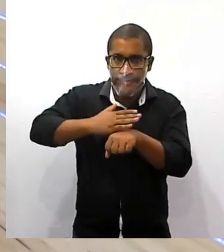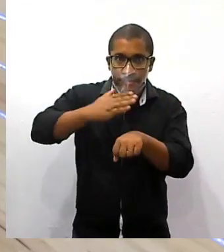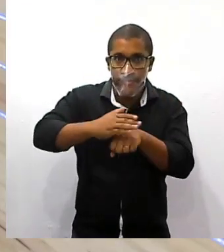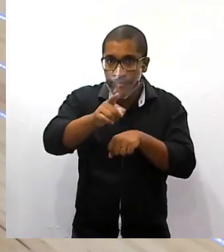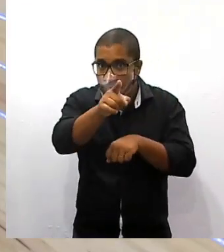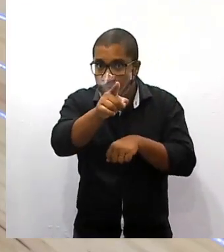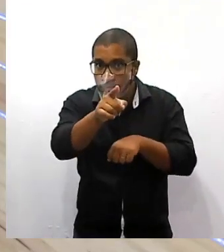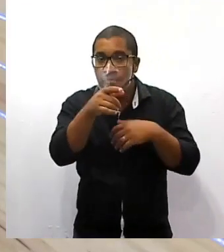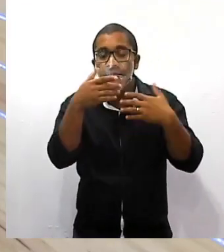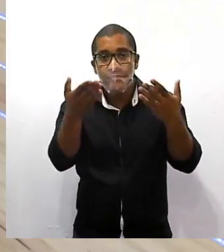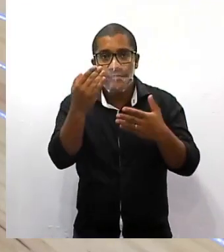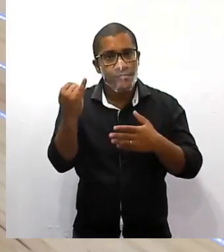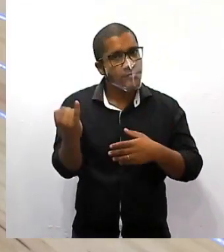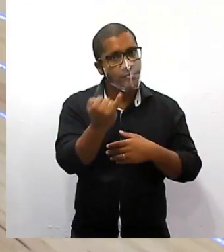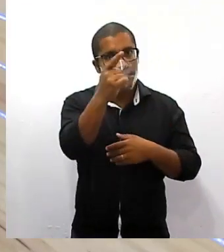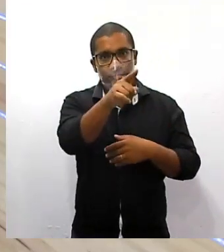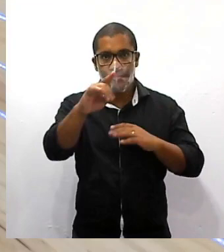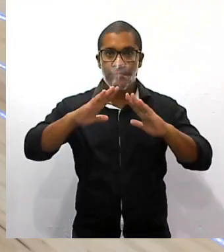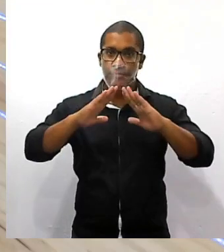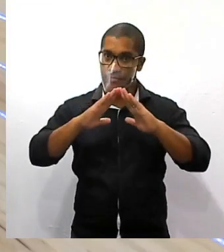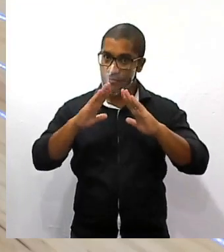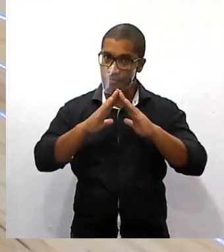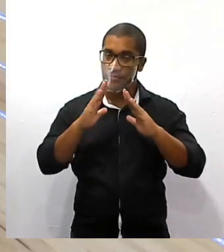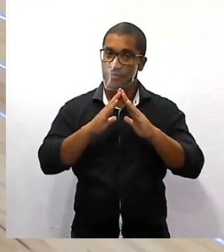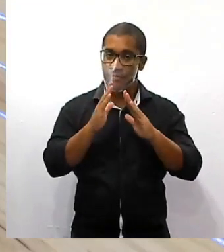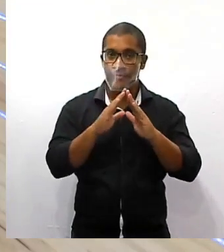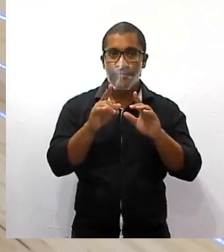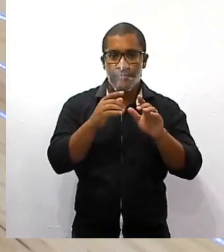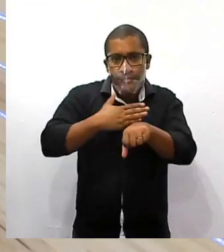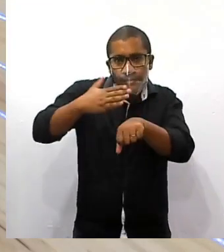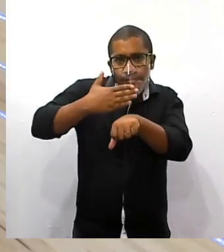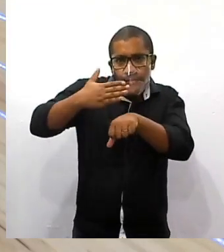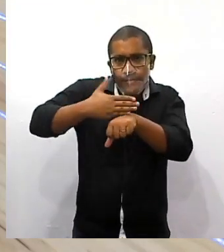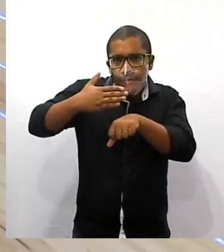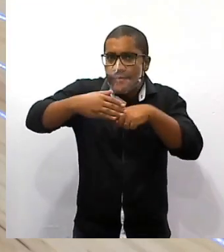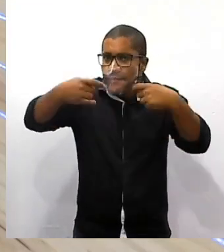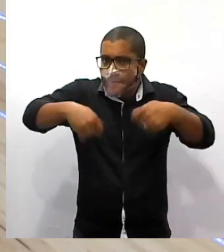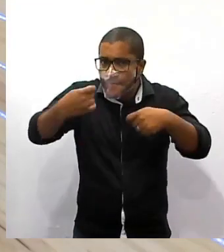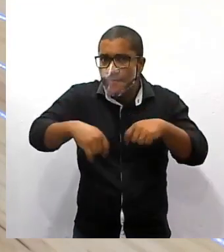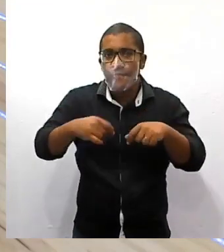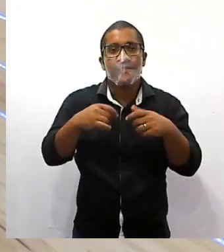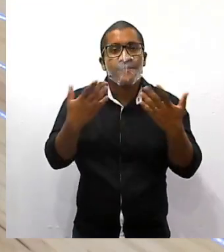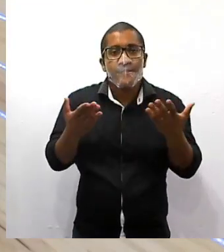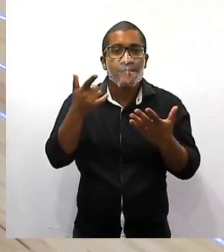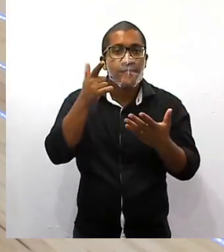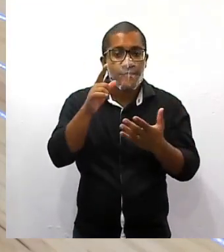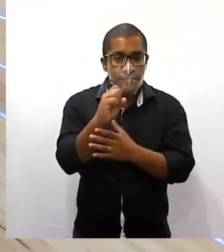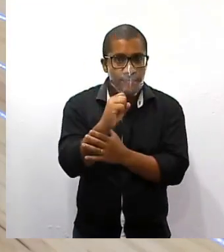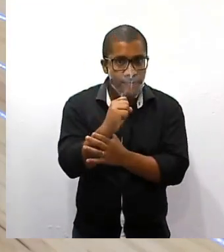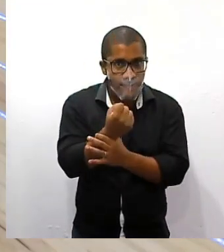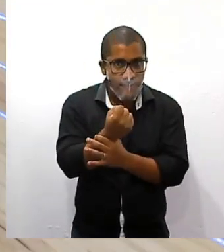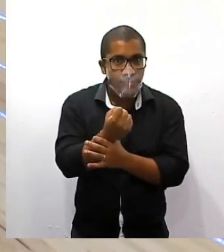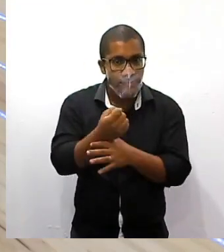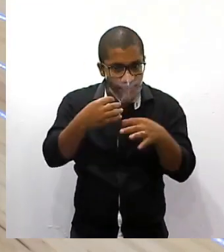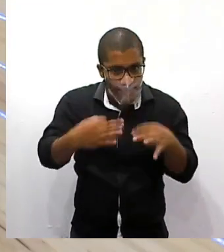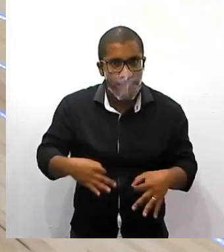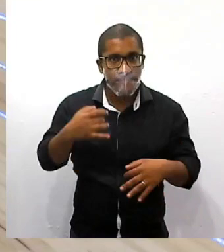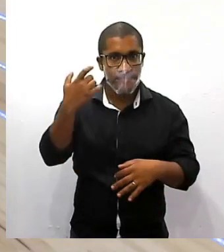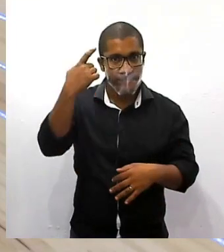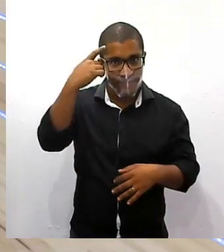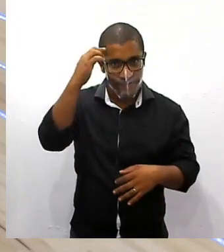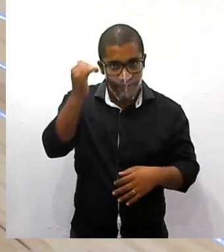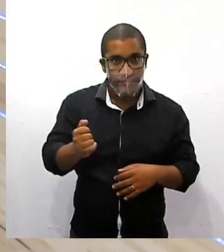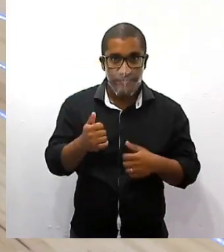que é importante você que está aí na sua casa, você sempre treinar para que você tenha mais segurança sobre o assunto. Muito